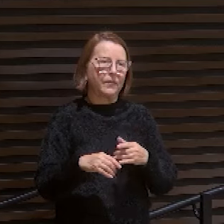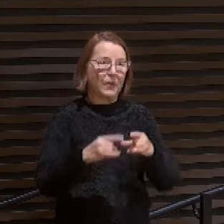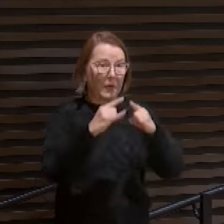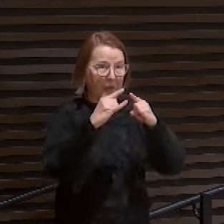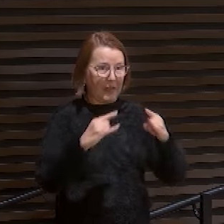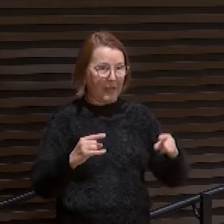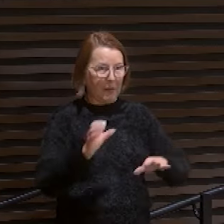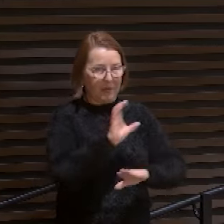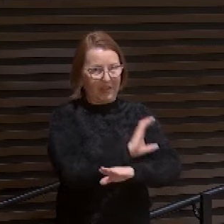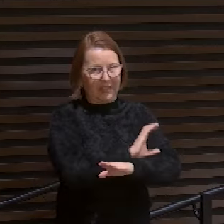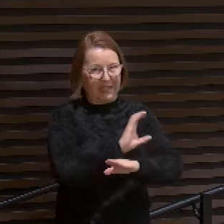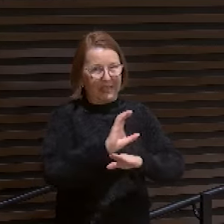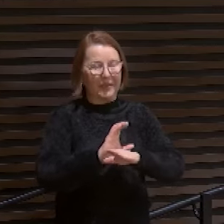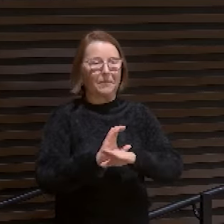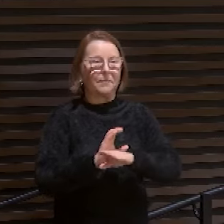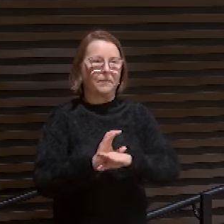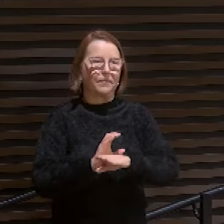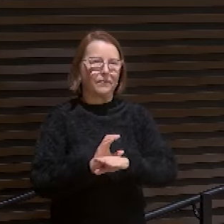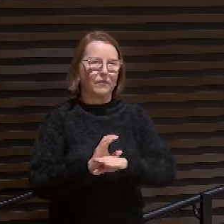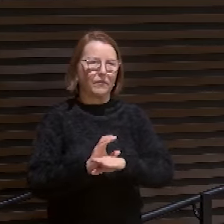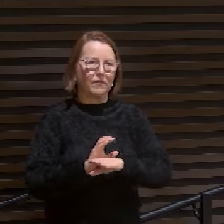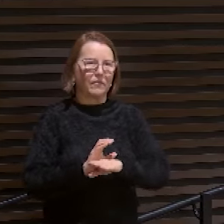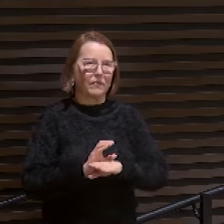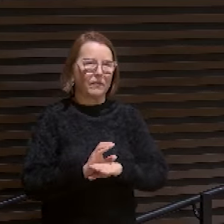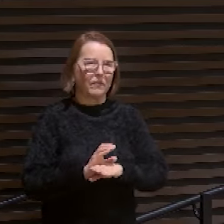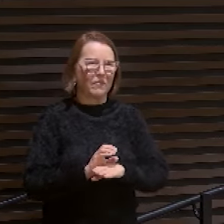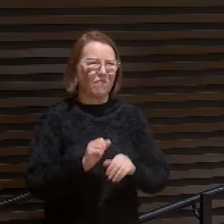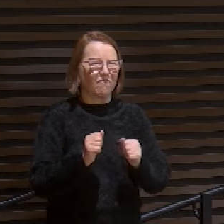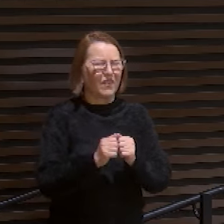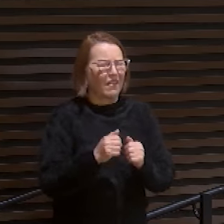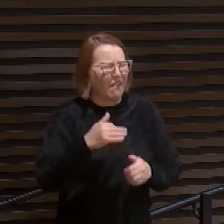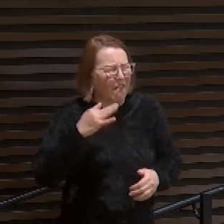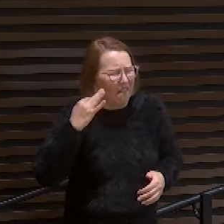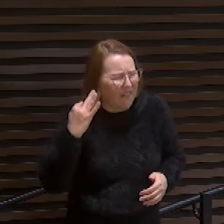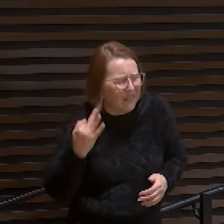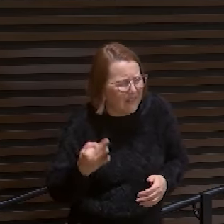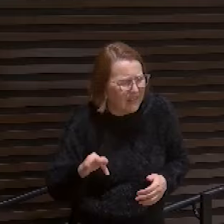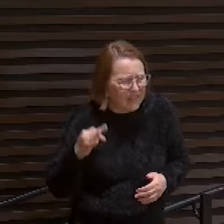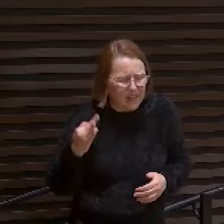acampamento Canaã, com as dores de parto,